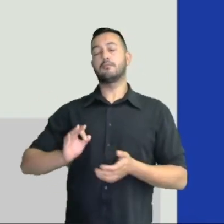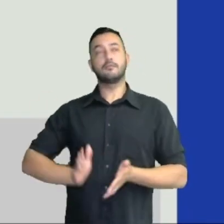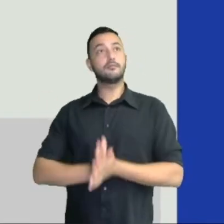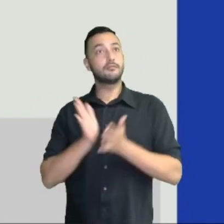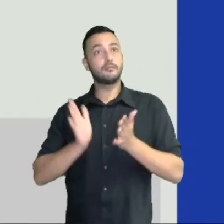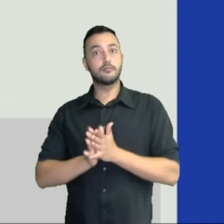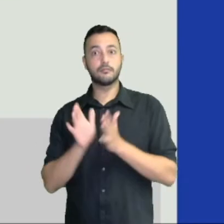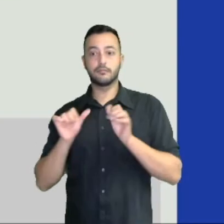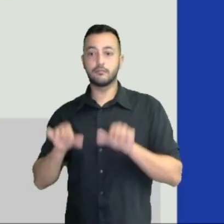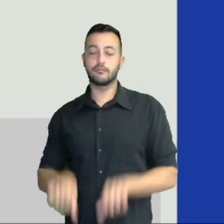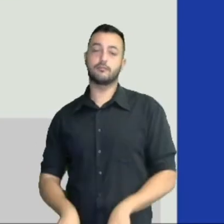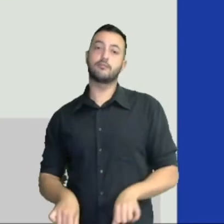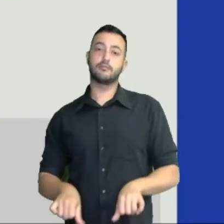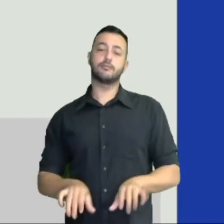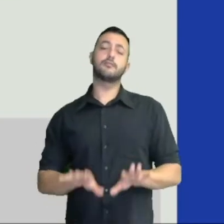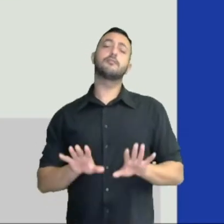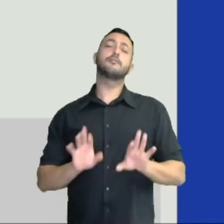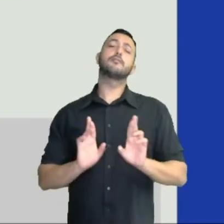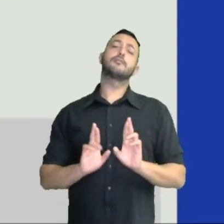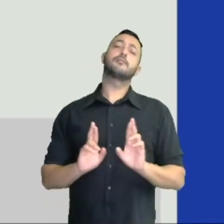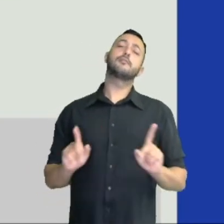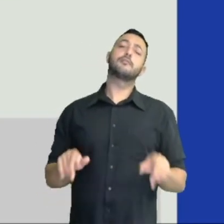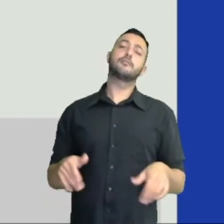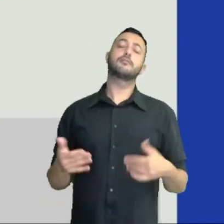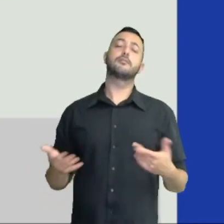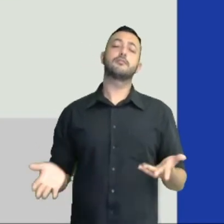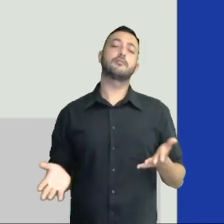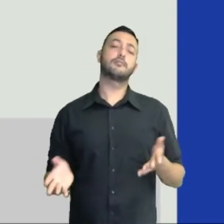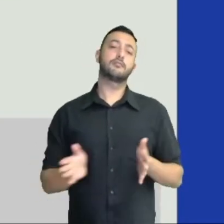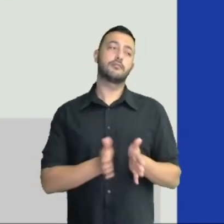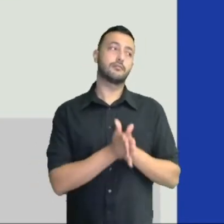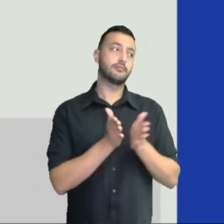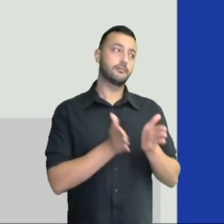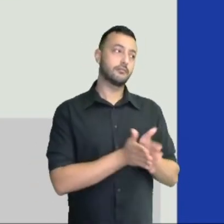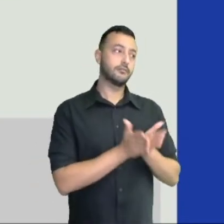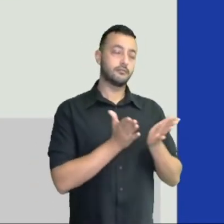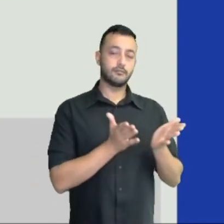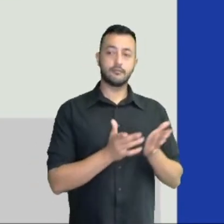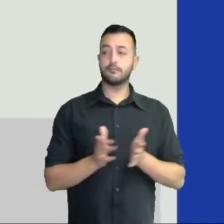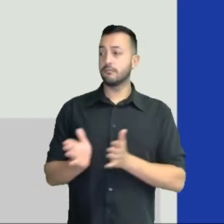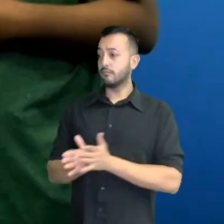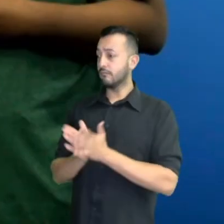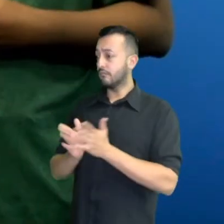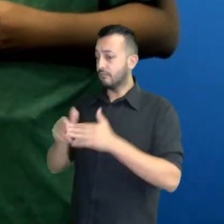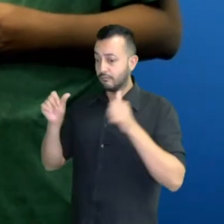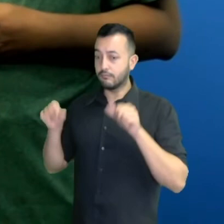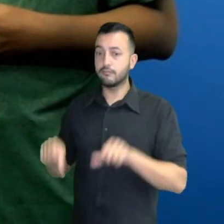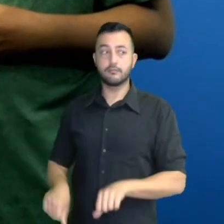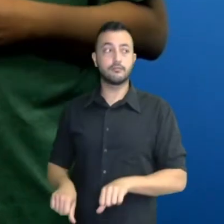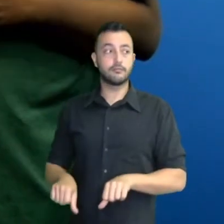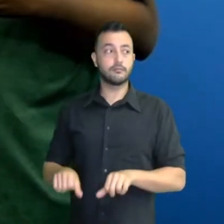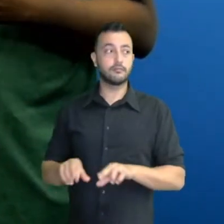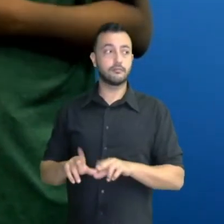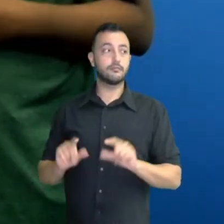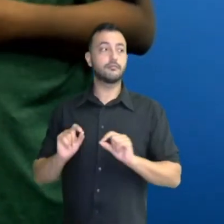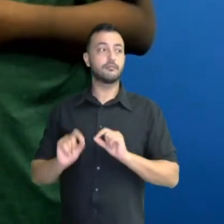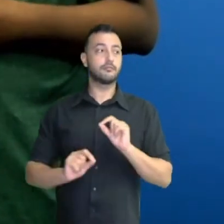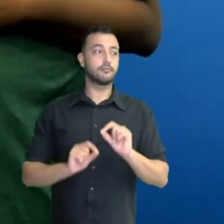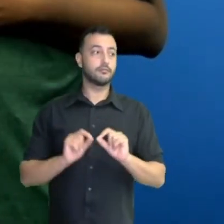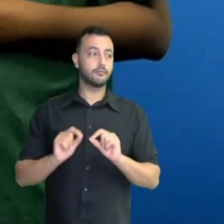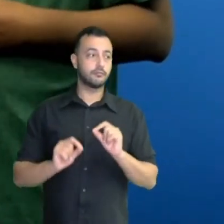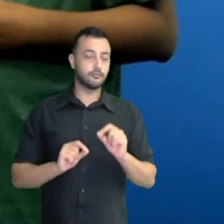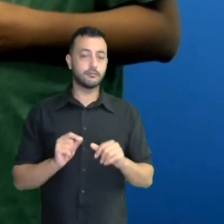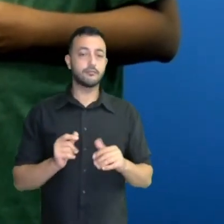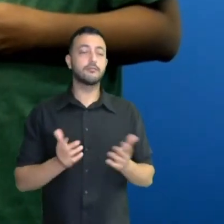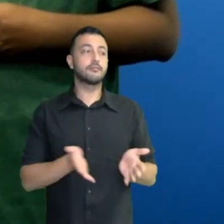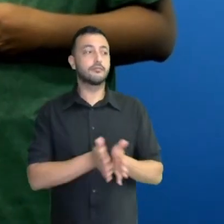extrema pobreza. Então, qual é a diferença da pobreza para a extrema pobreza? Bem, a pobreza